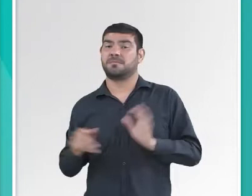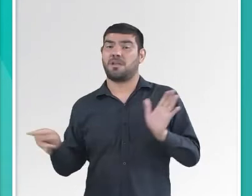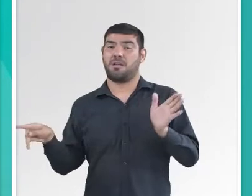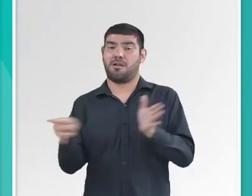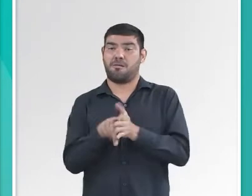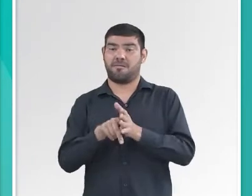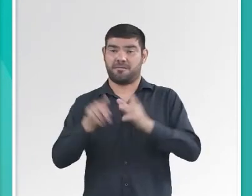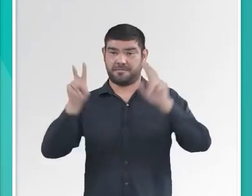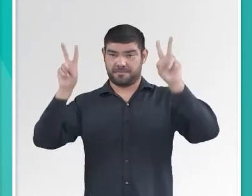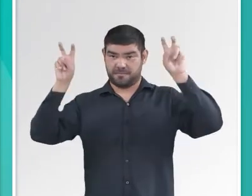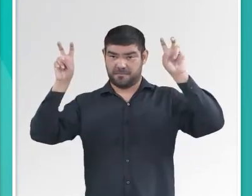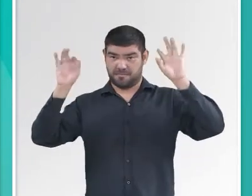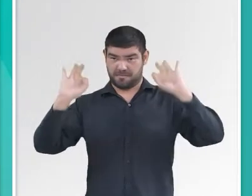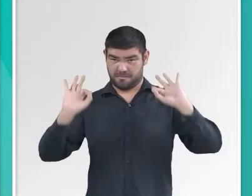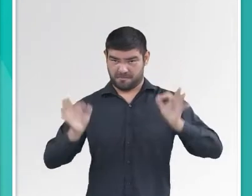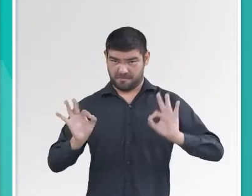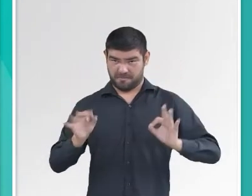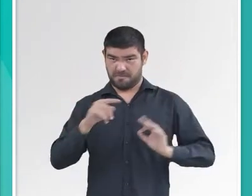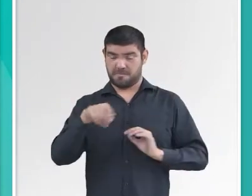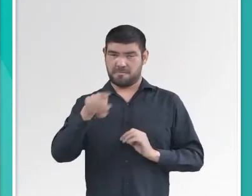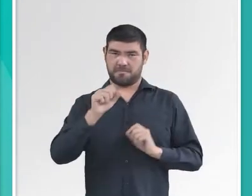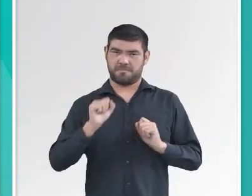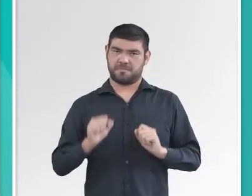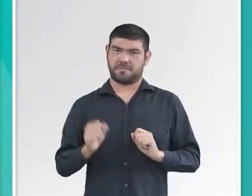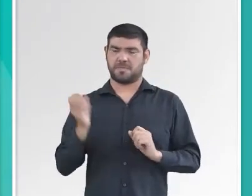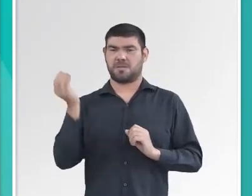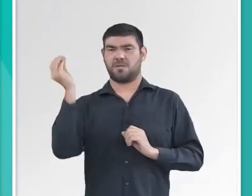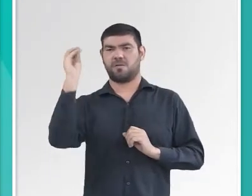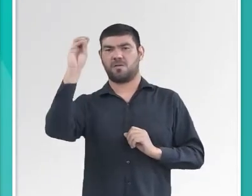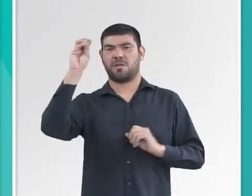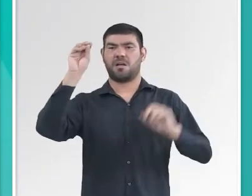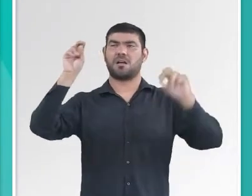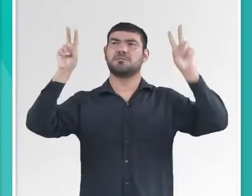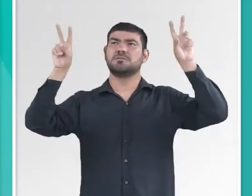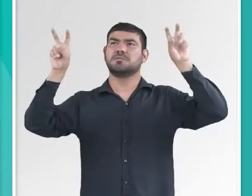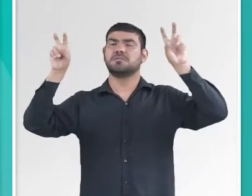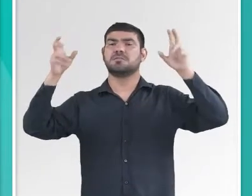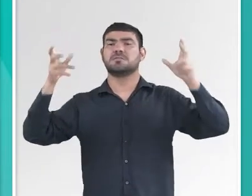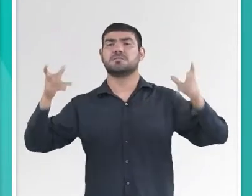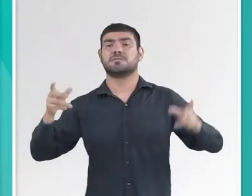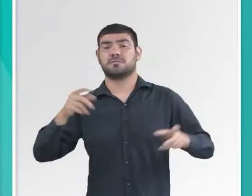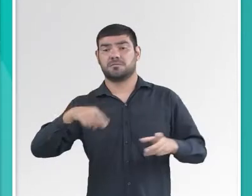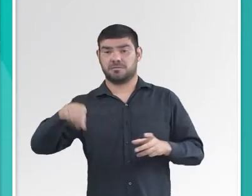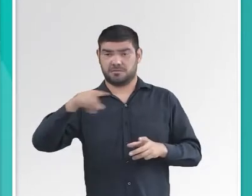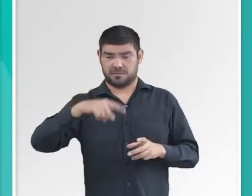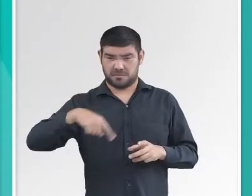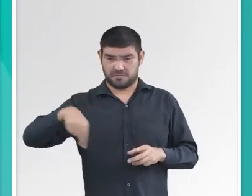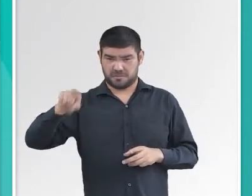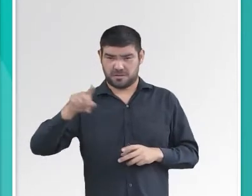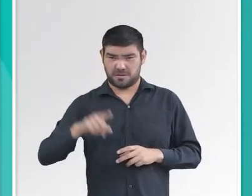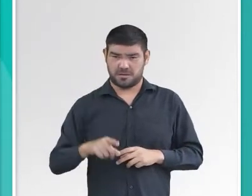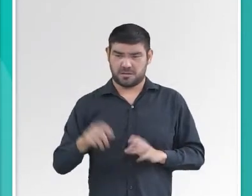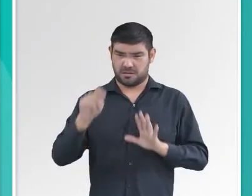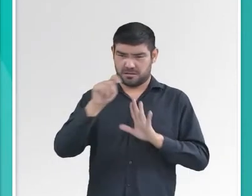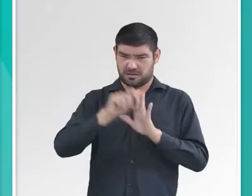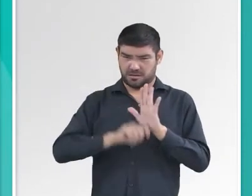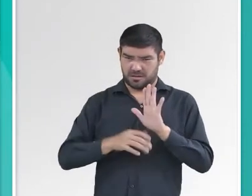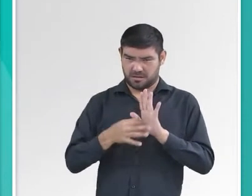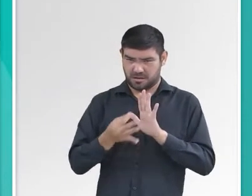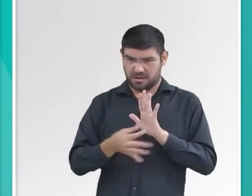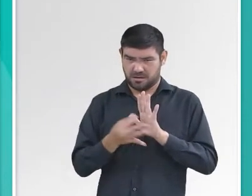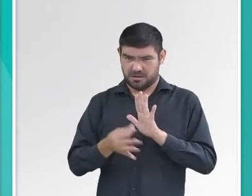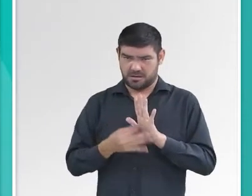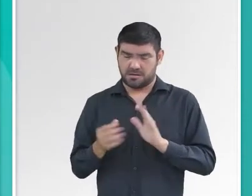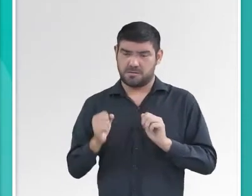título, certo? Então, você pode colocar o título da festa que você vai resenhar e você já